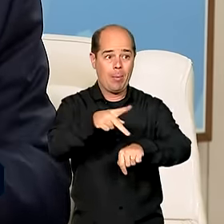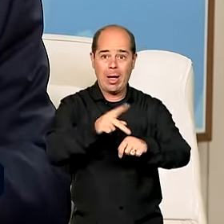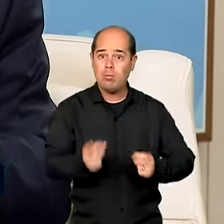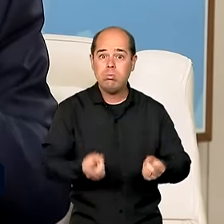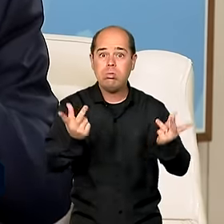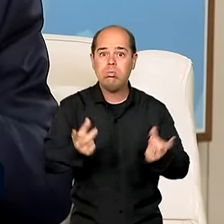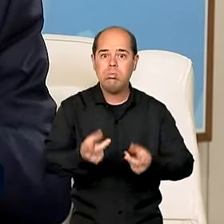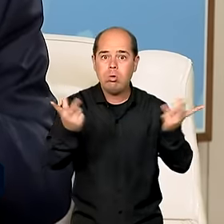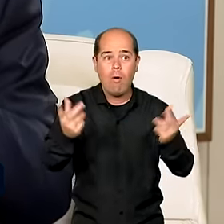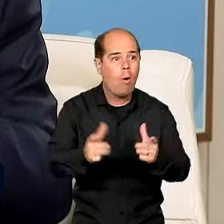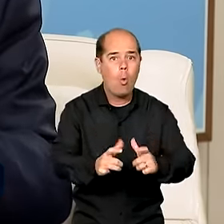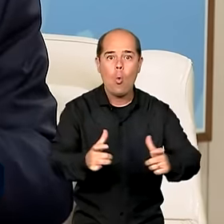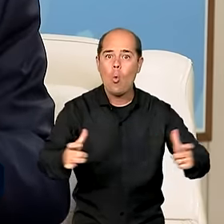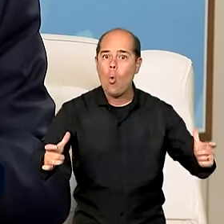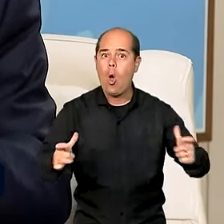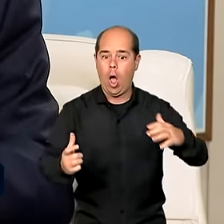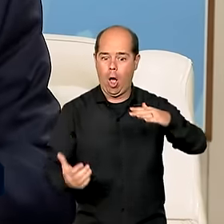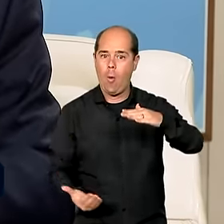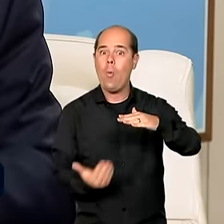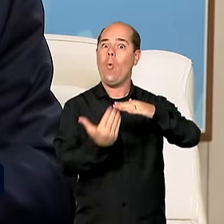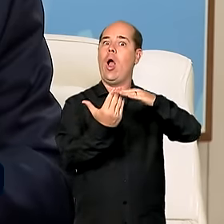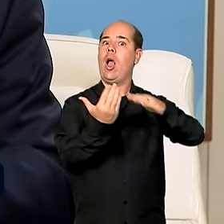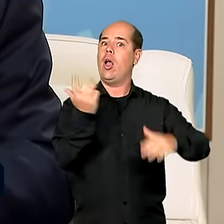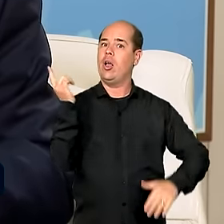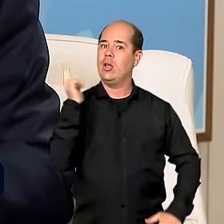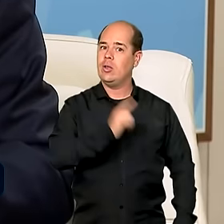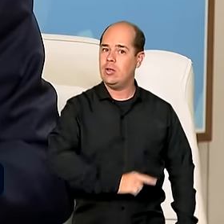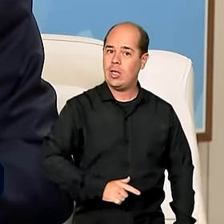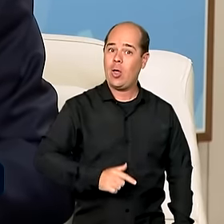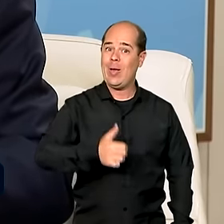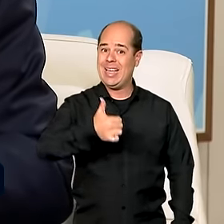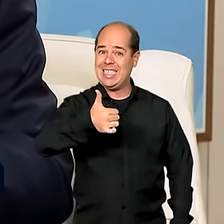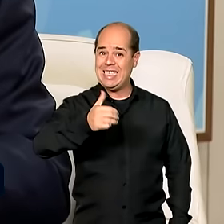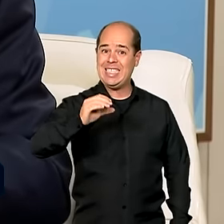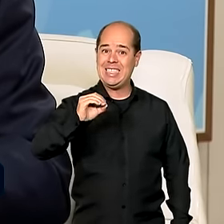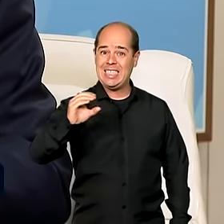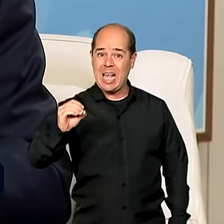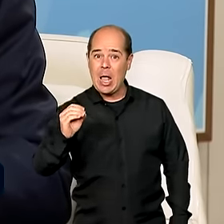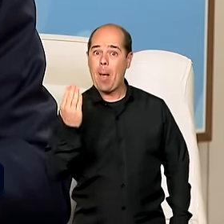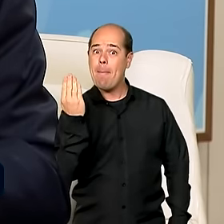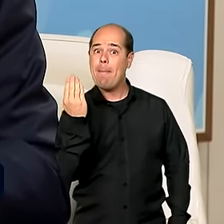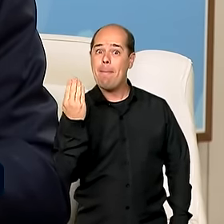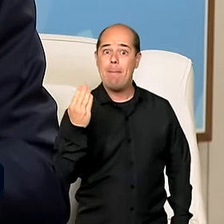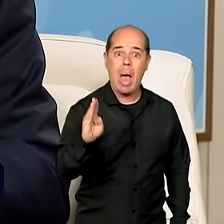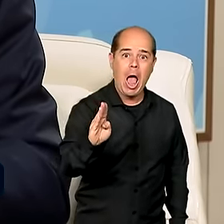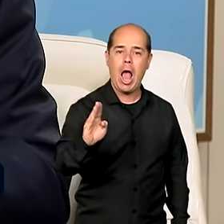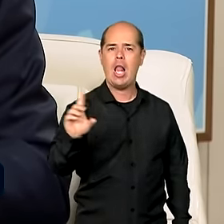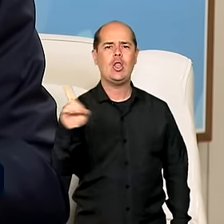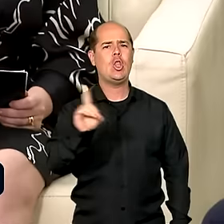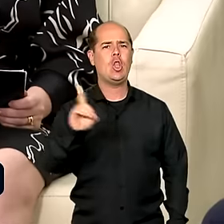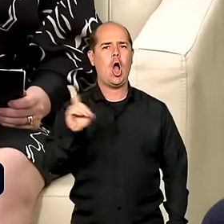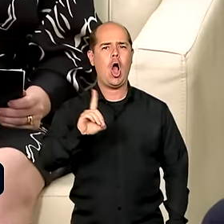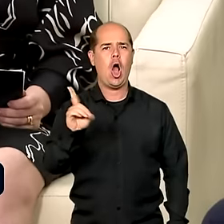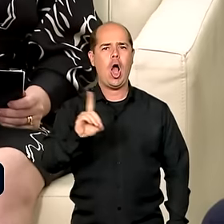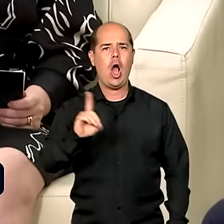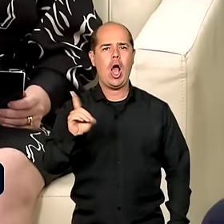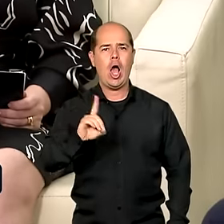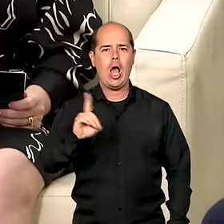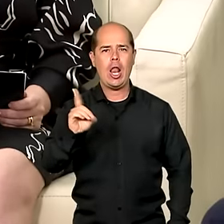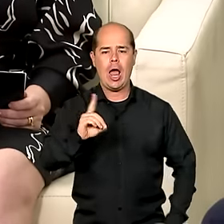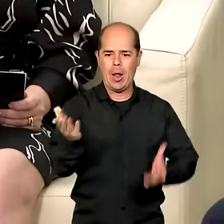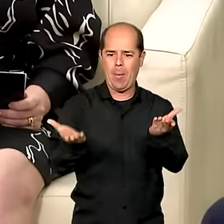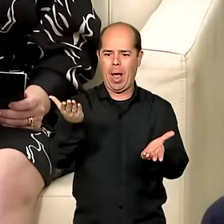ter esse ano 100 Bilhões de Dólares de superavit na balança comercial Nesse